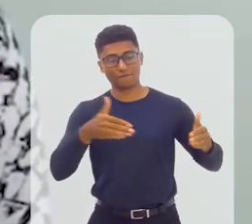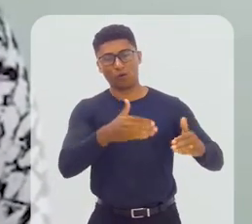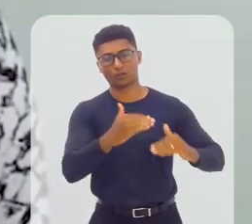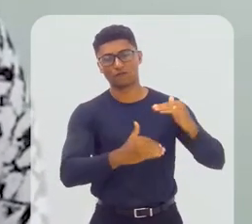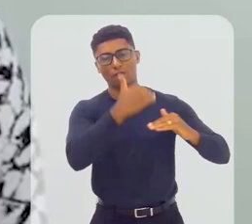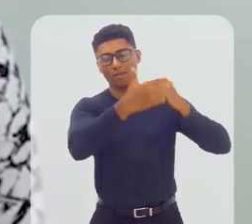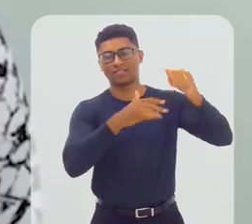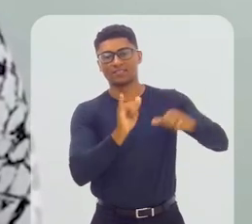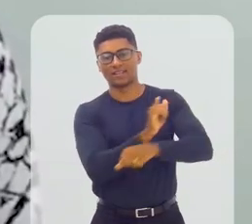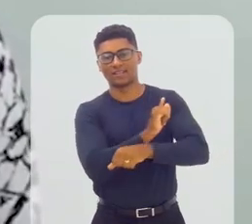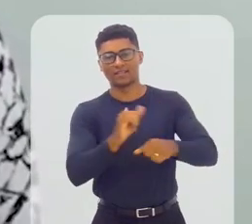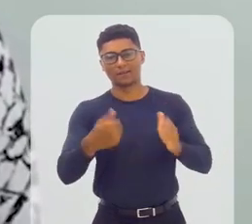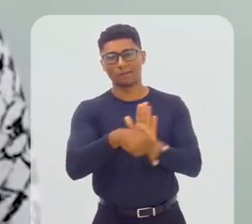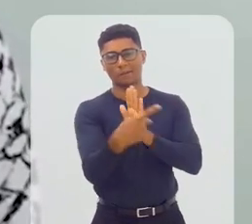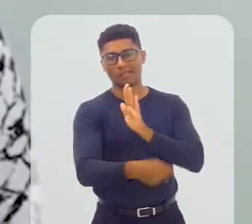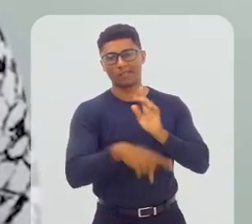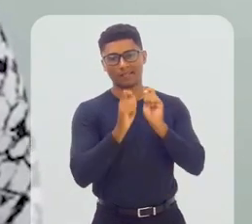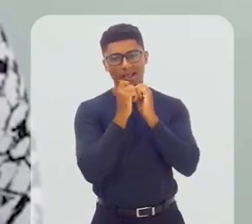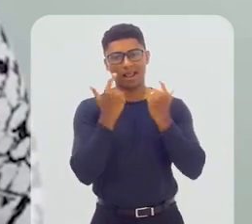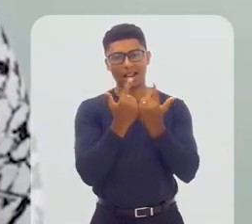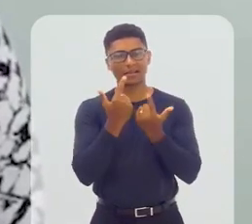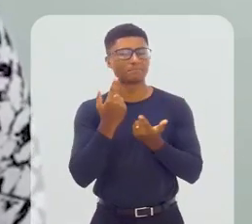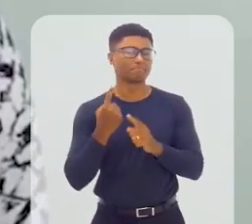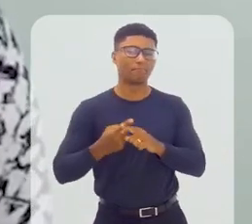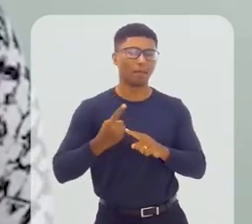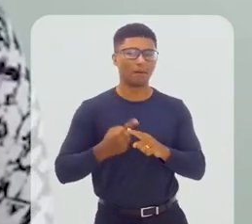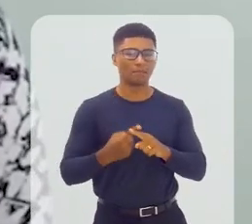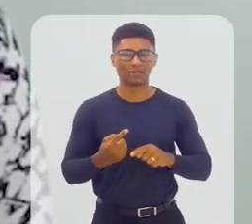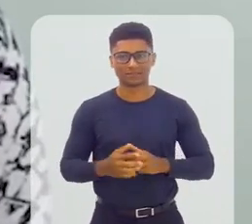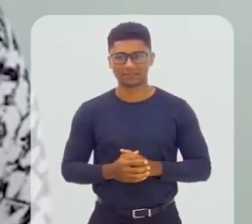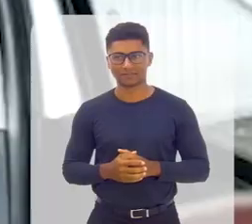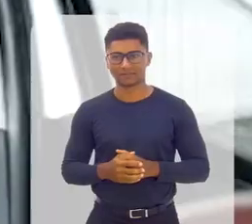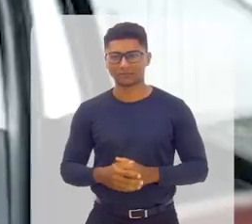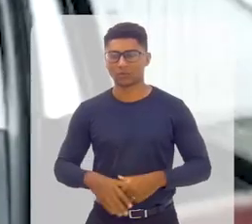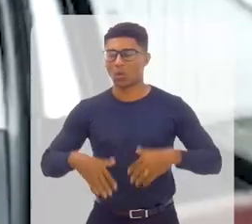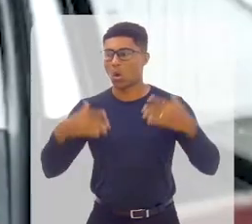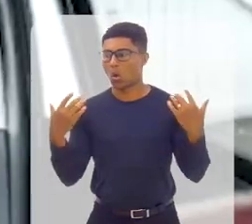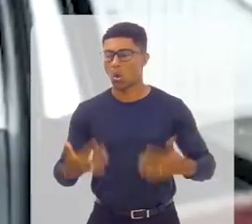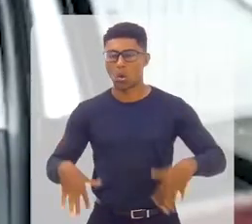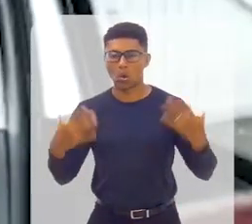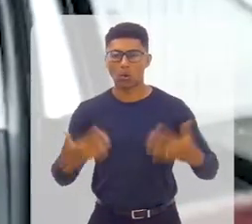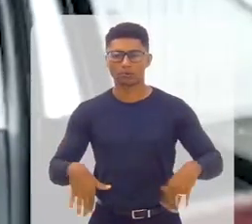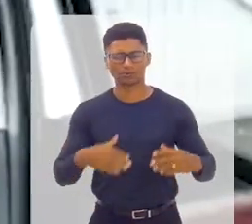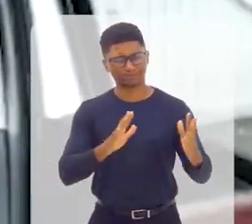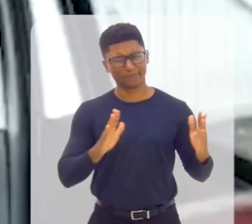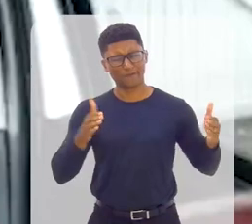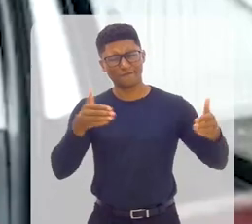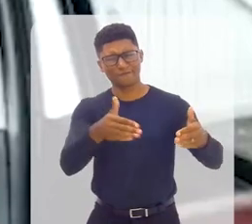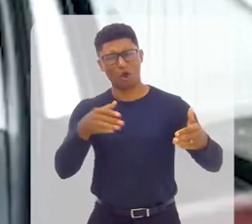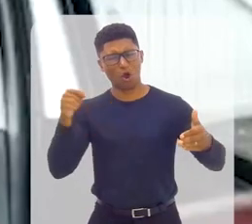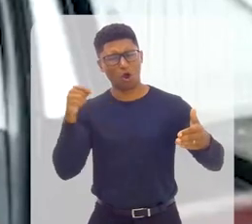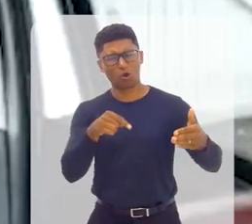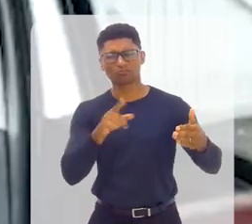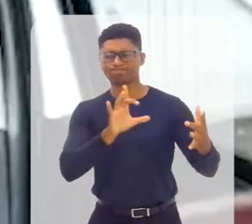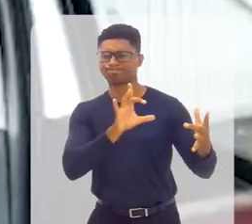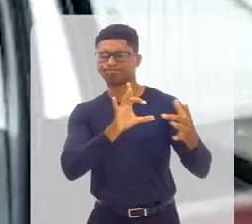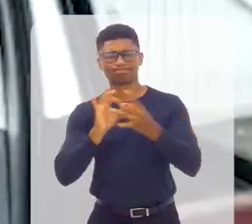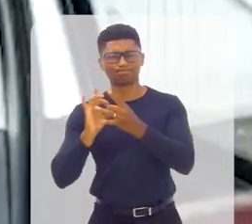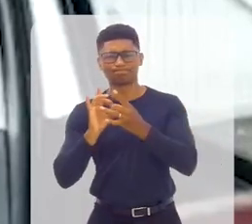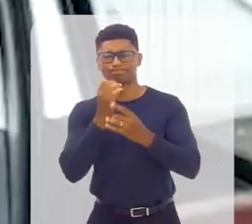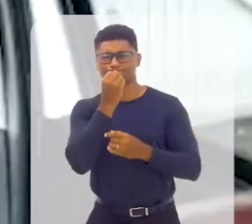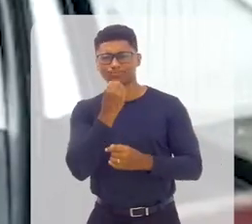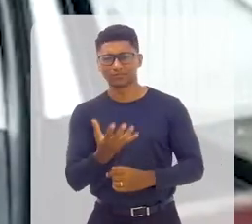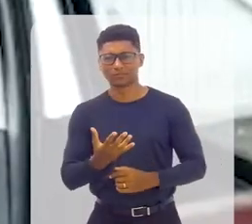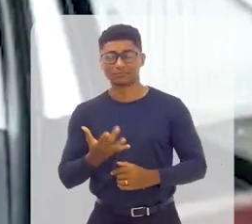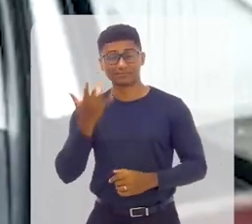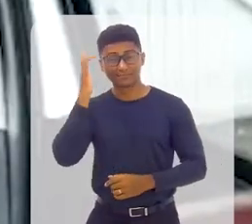Permanente de Desenvolvimento Estratégico do Estado na Assembleia Legislativa? Nossa, o Fórum é um grande parceiro. Acho que